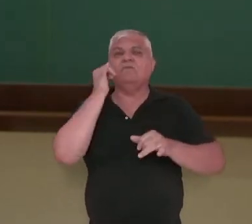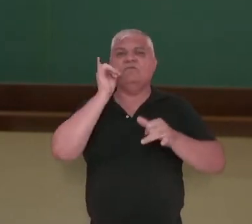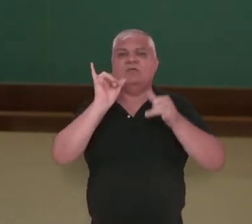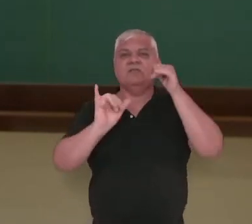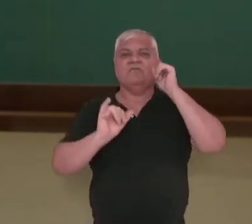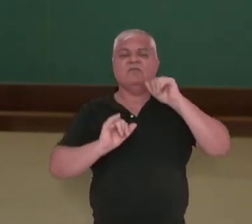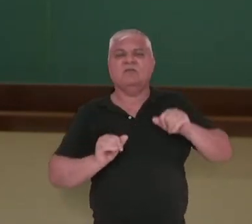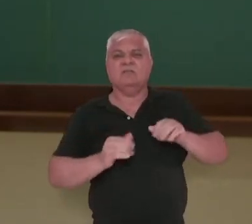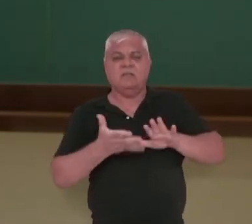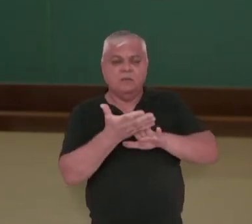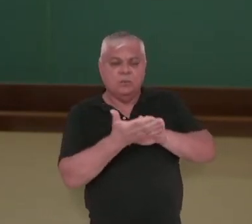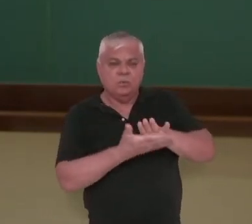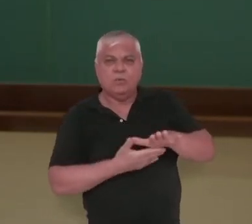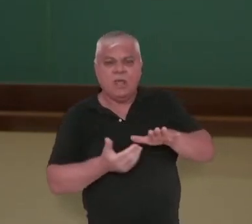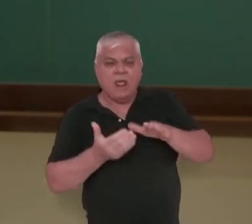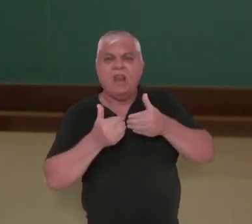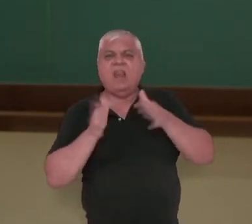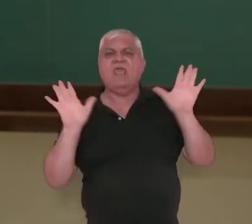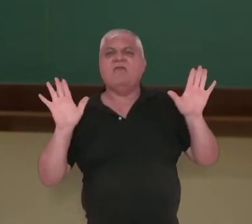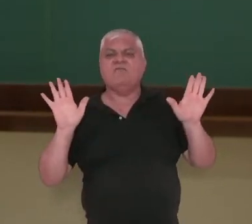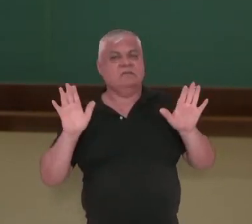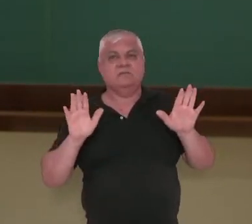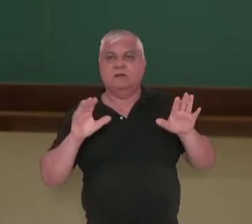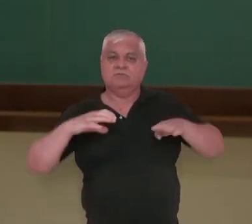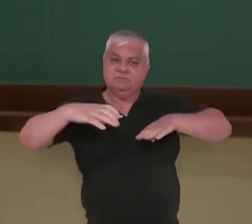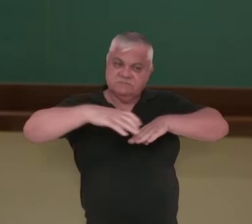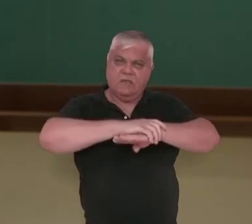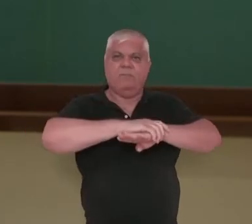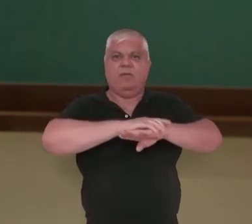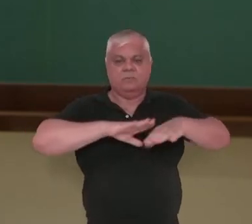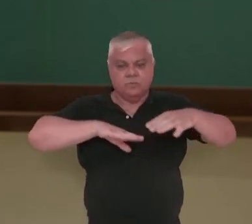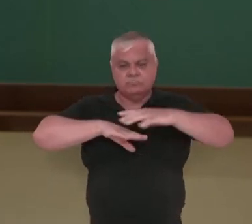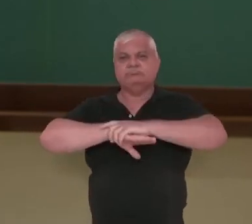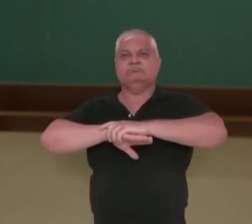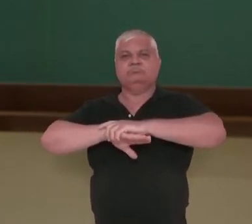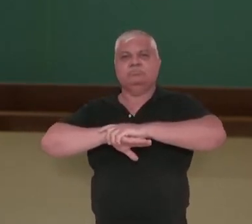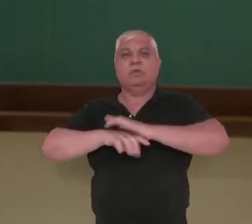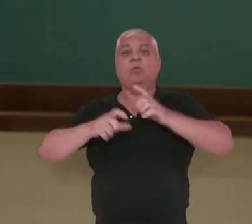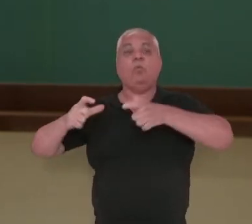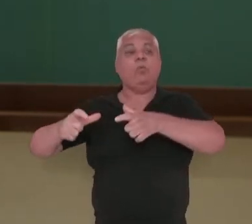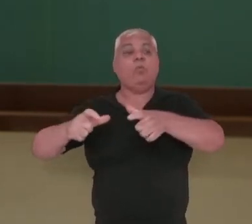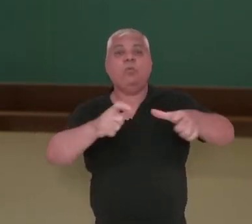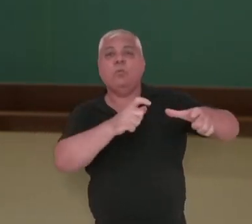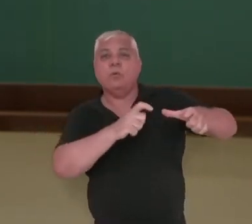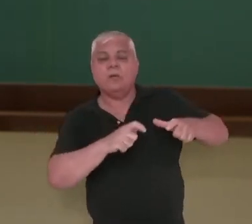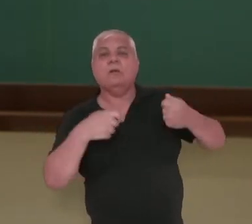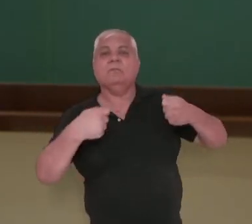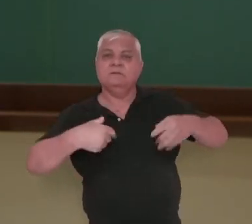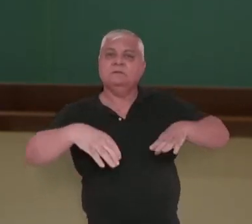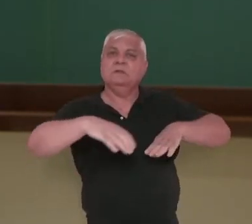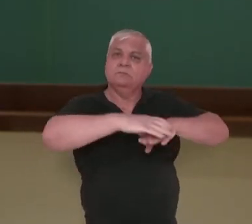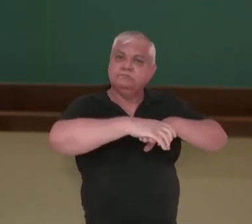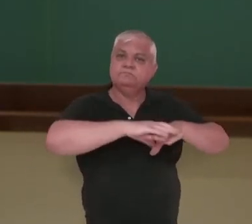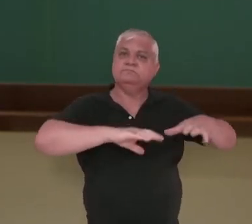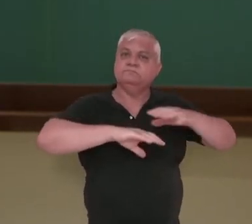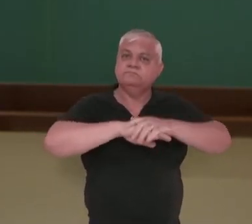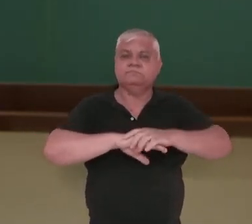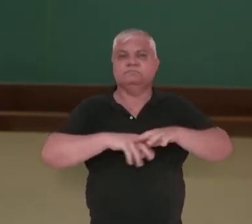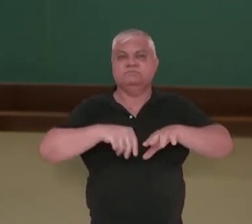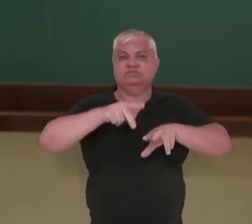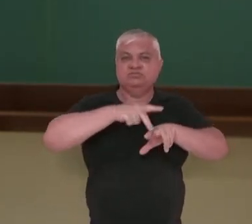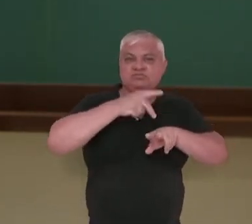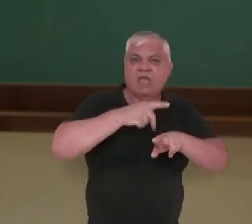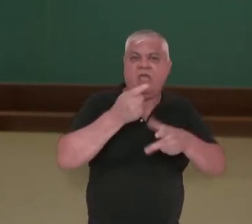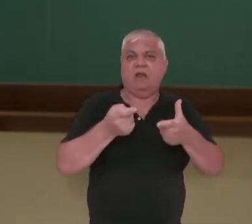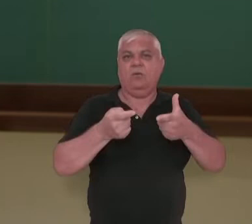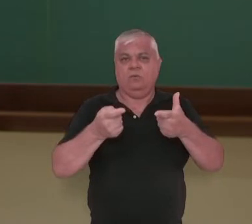andar em lugares desconhecidos descalços, né? Ou dependendo do lugar que for, estar com calçado apropriado para que se evite